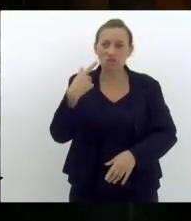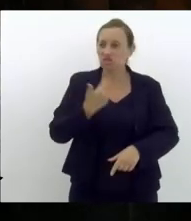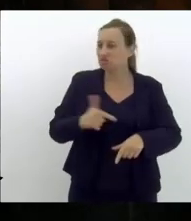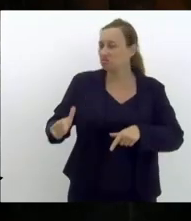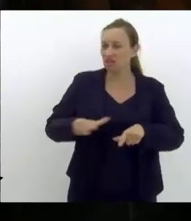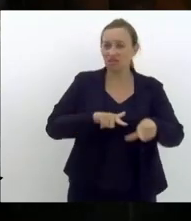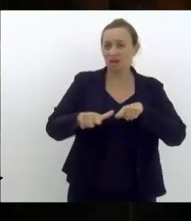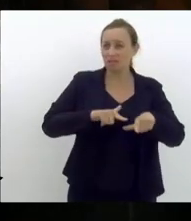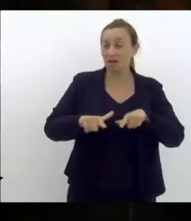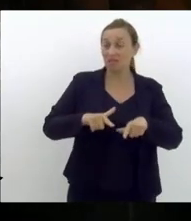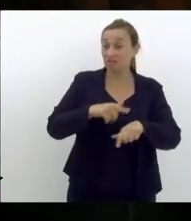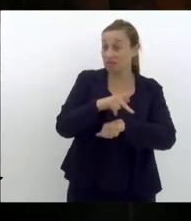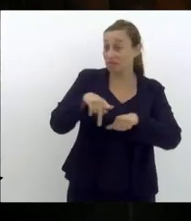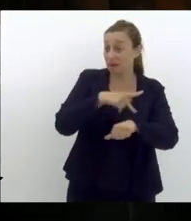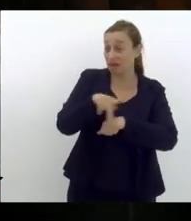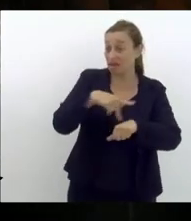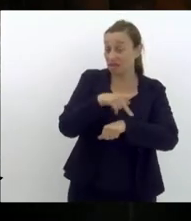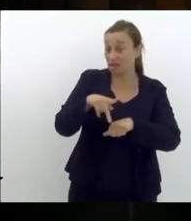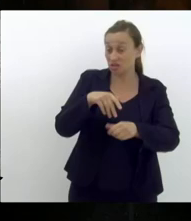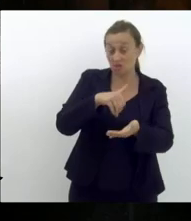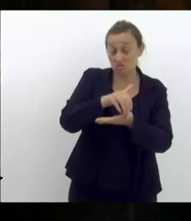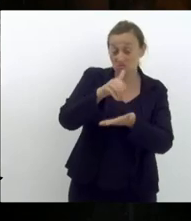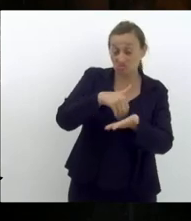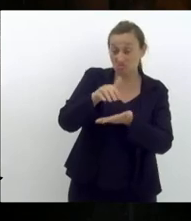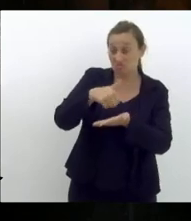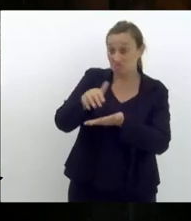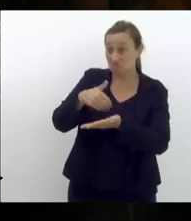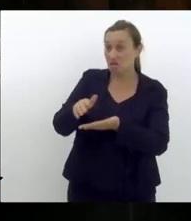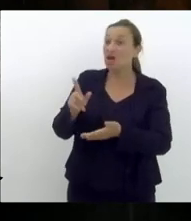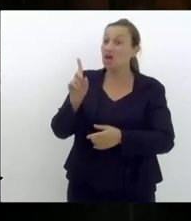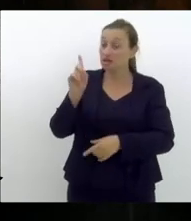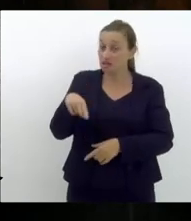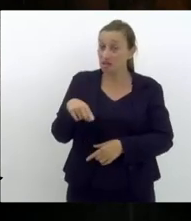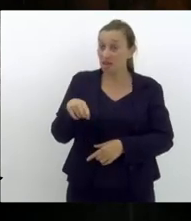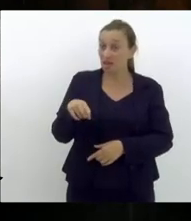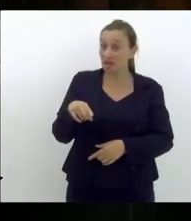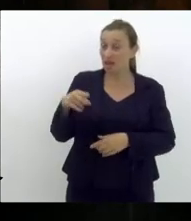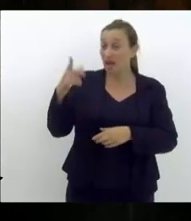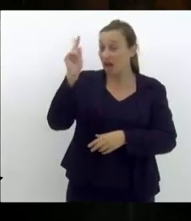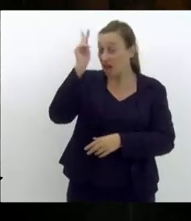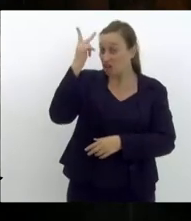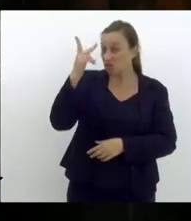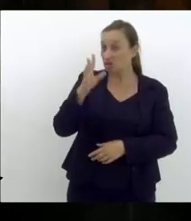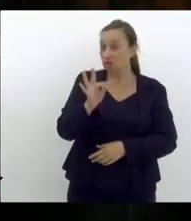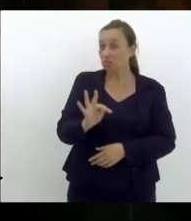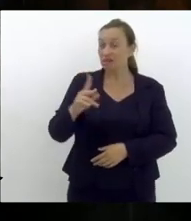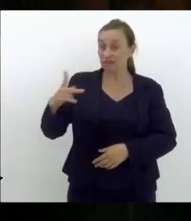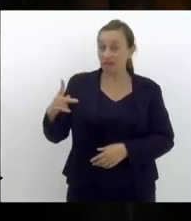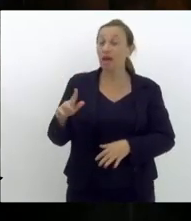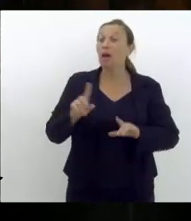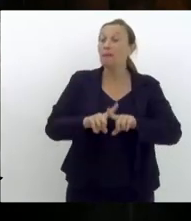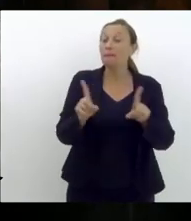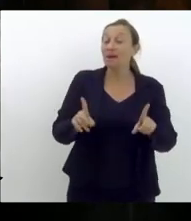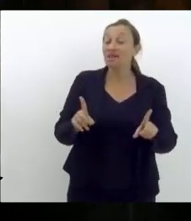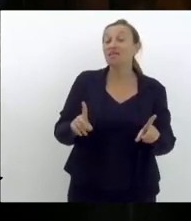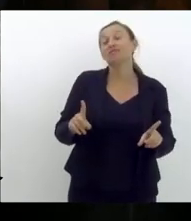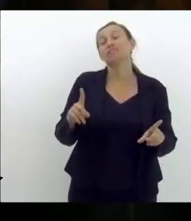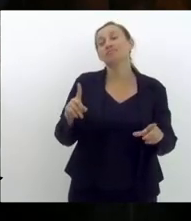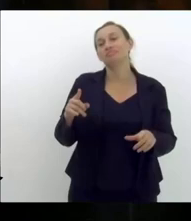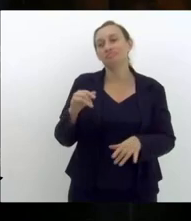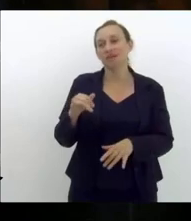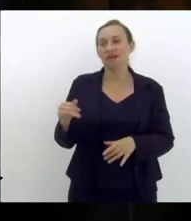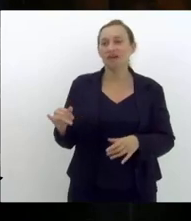esse é o legado do governo do PT mas eu queria para finalizar seu presidente